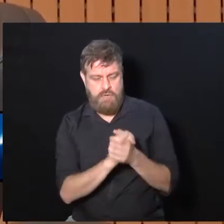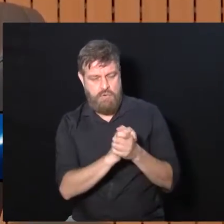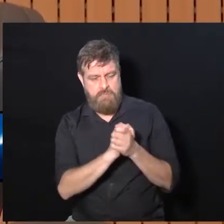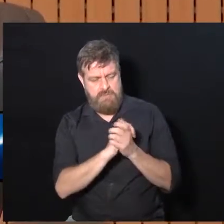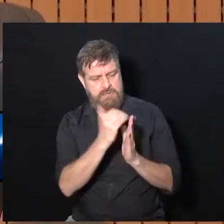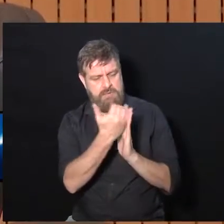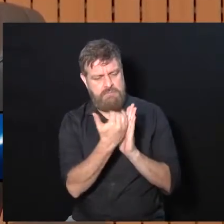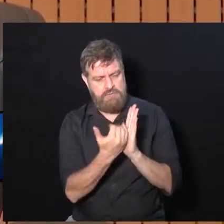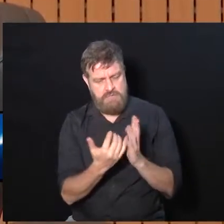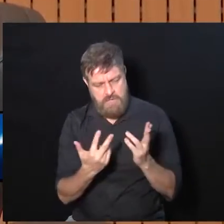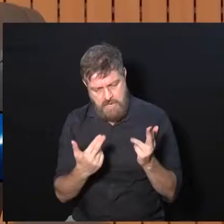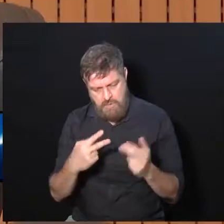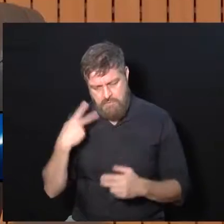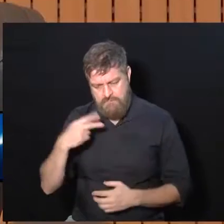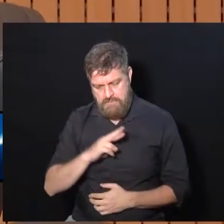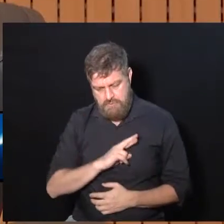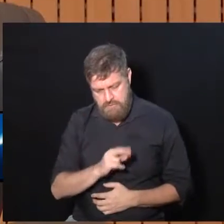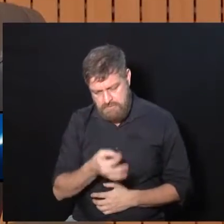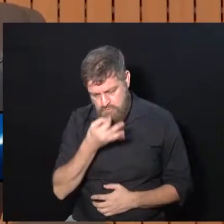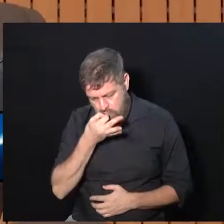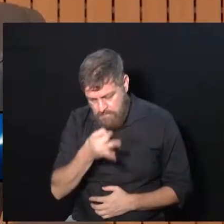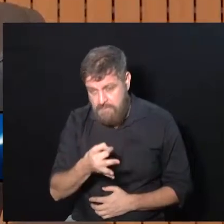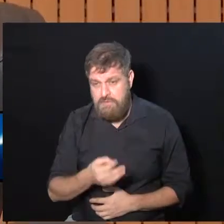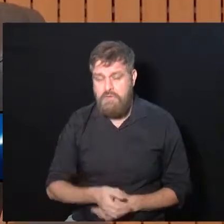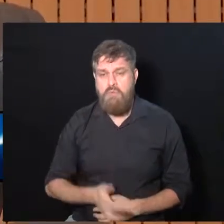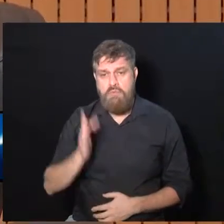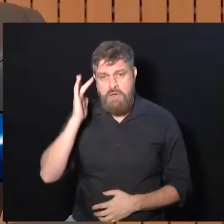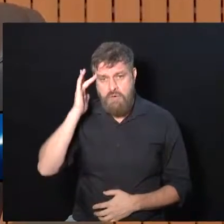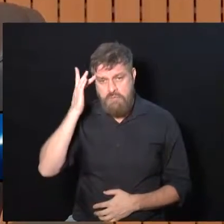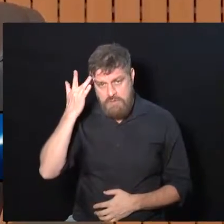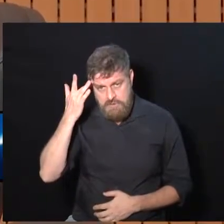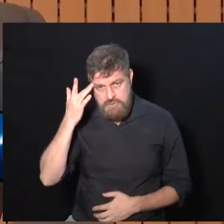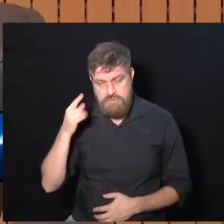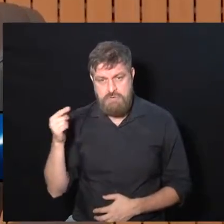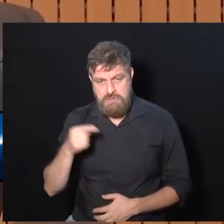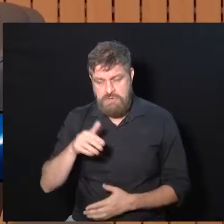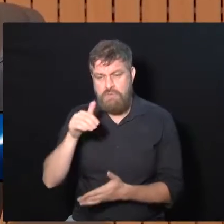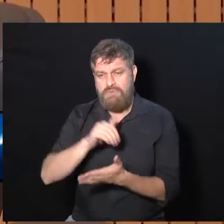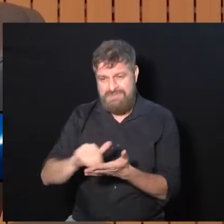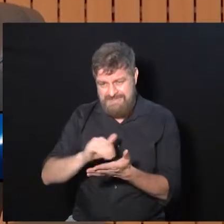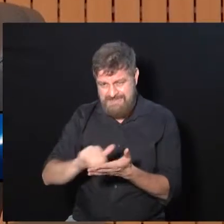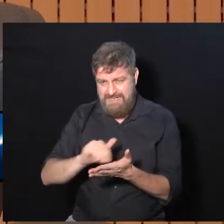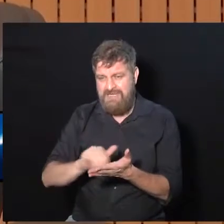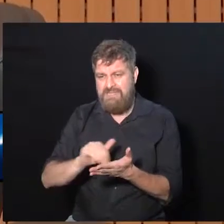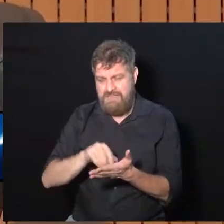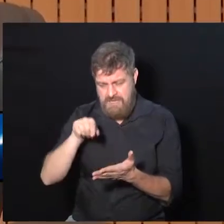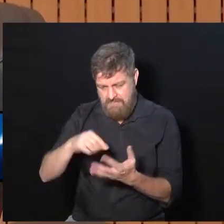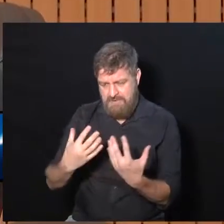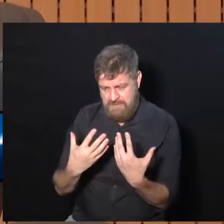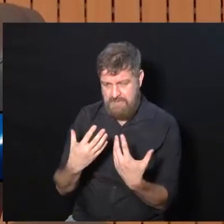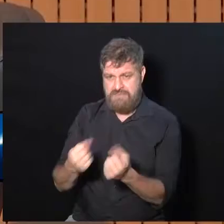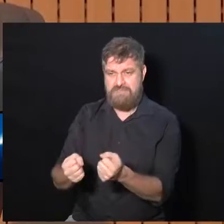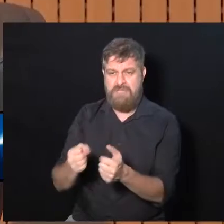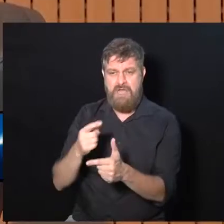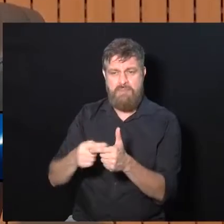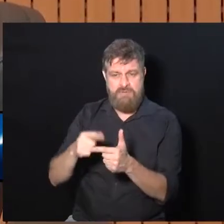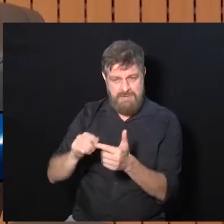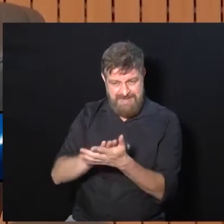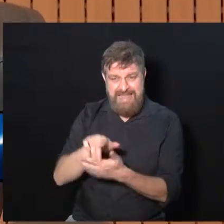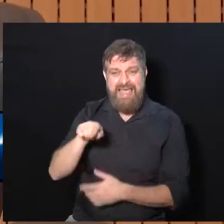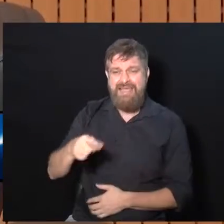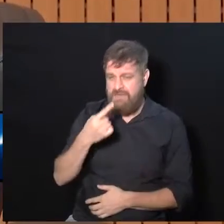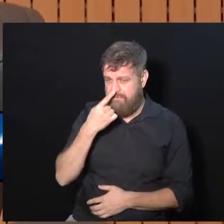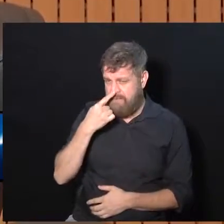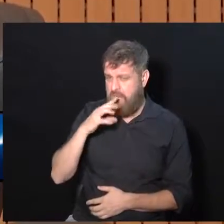como o Rossini comentou, eu acho que essas 2 demandas aí, o secretário Ernesto não vai ter problema nenhum, acredito que ele gosta desse tipo